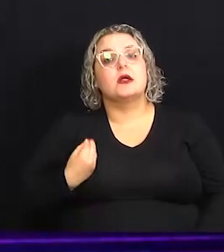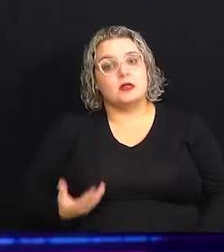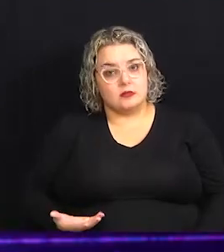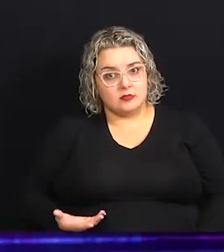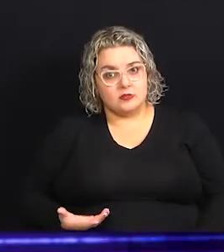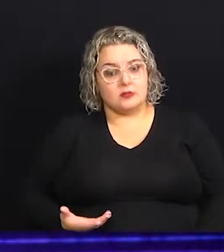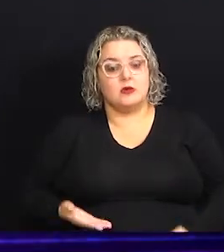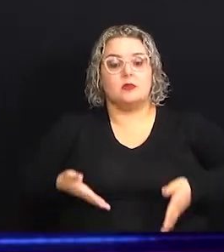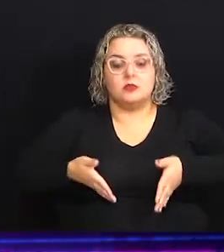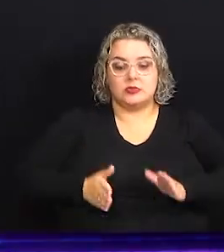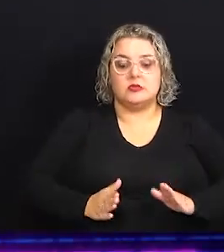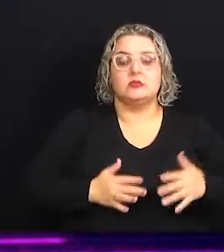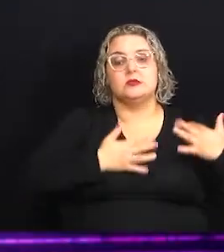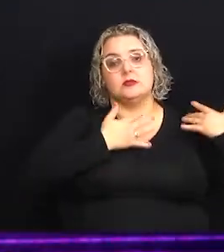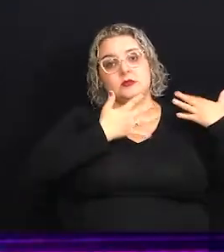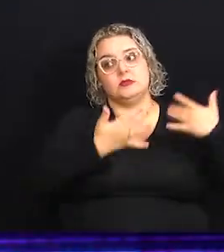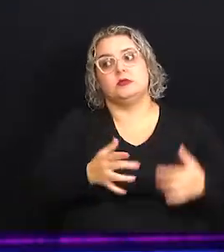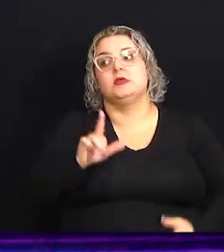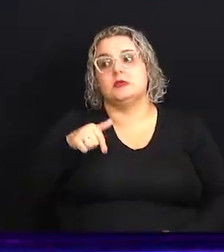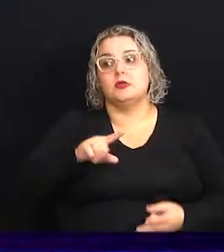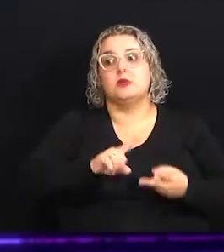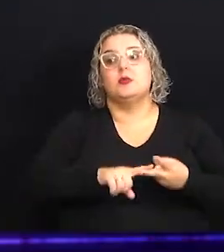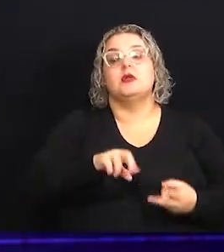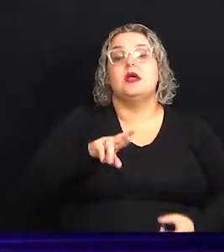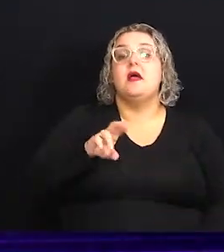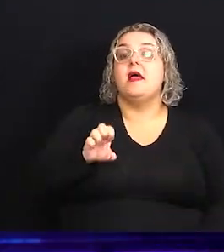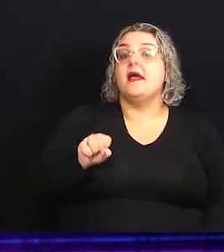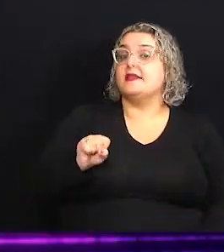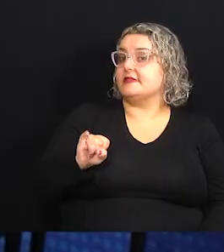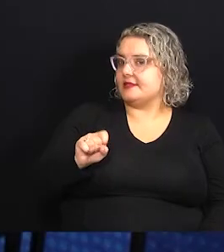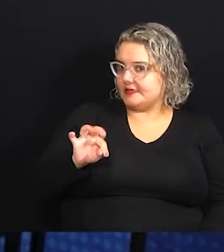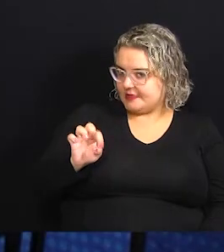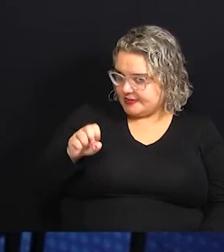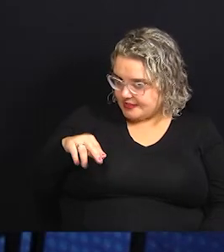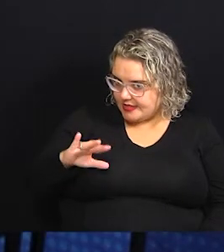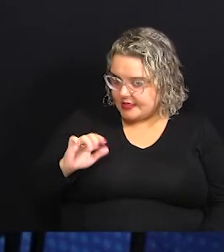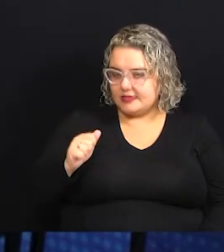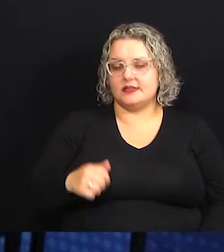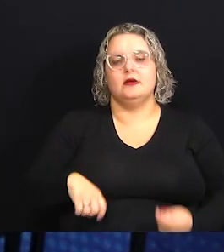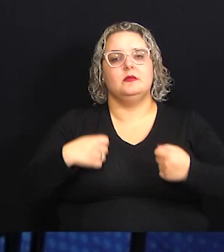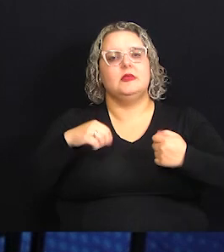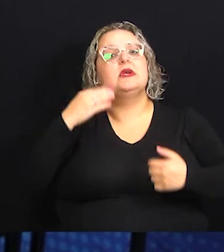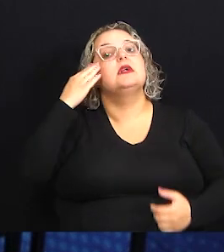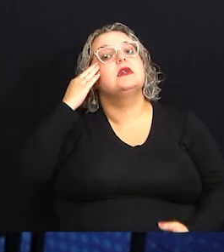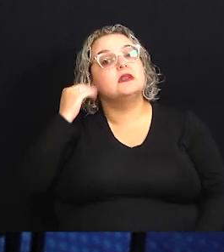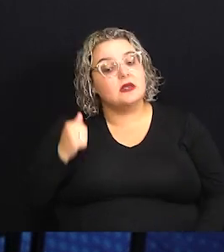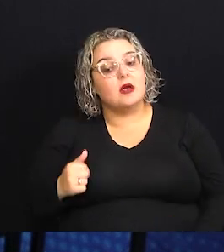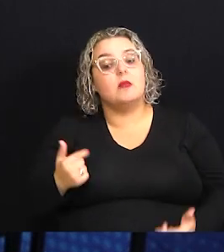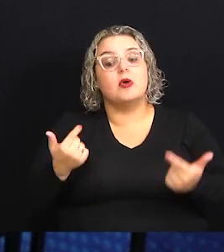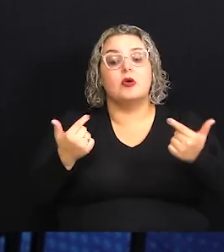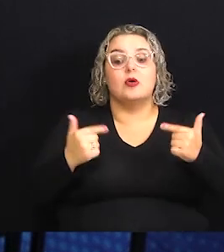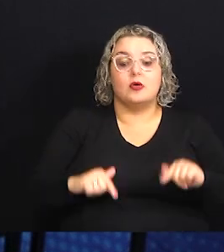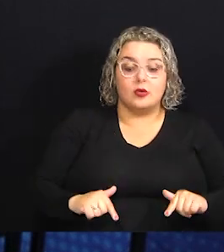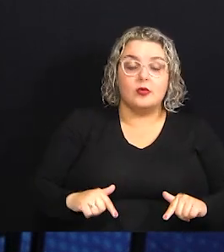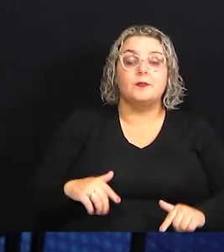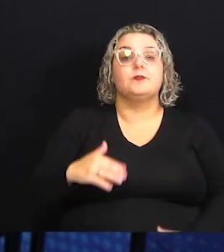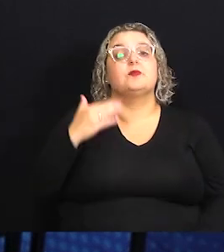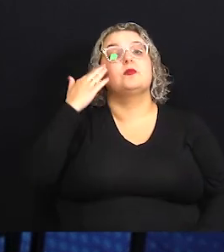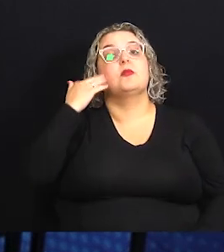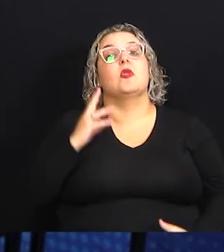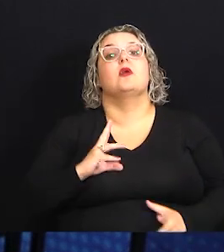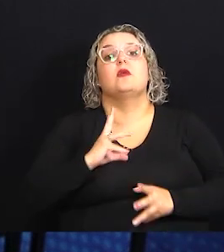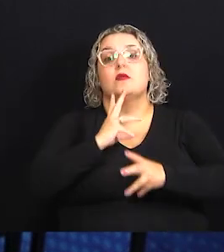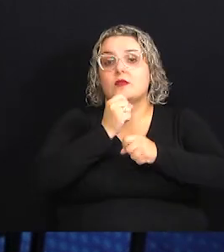viemos, toda a nossa trajetória. Depois resistência, porque a gente precisa descobrir o nosso